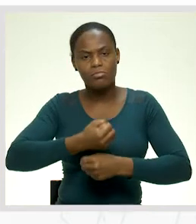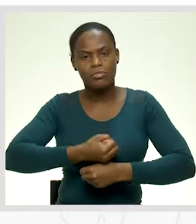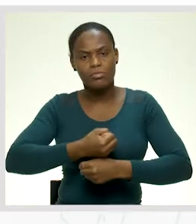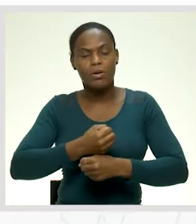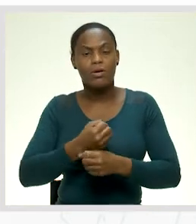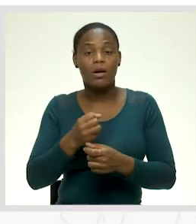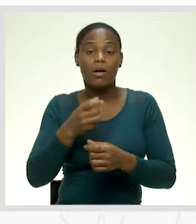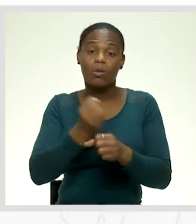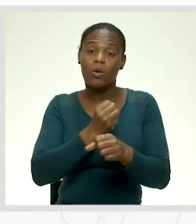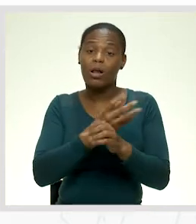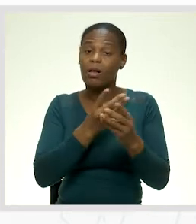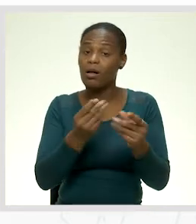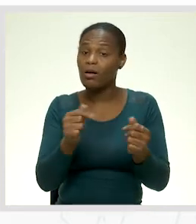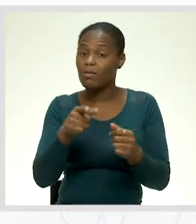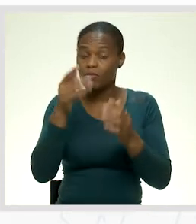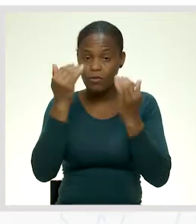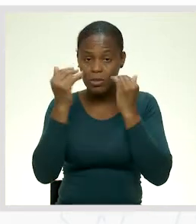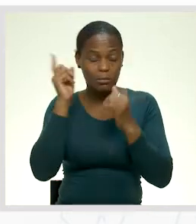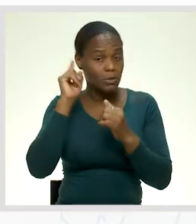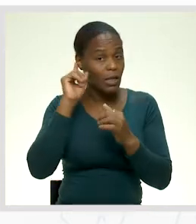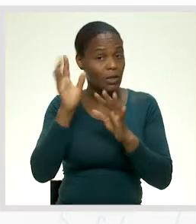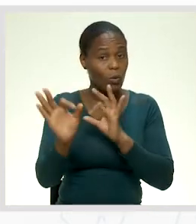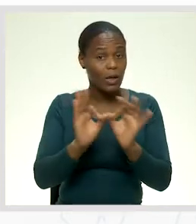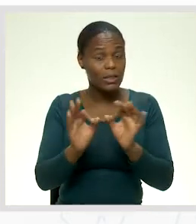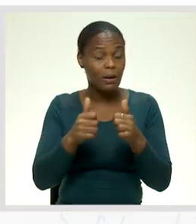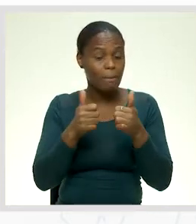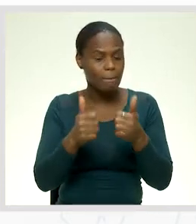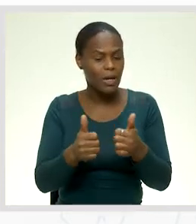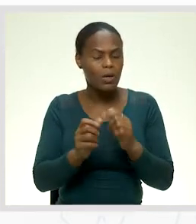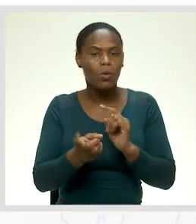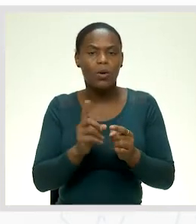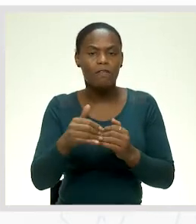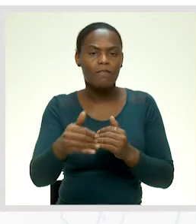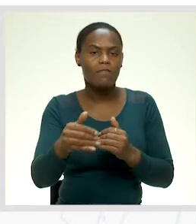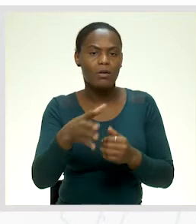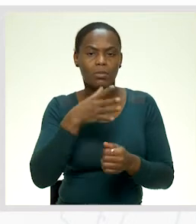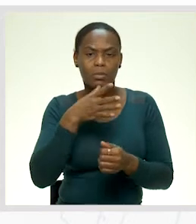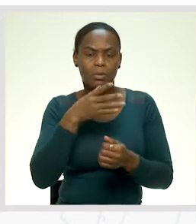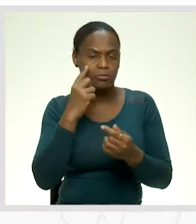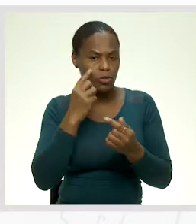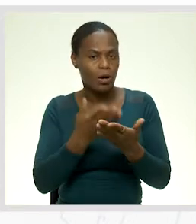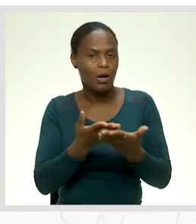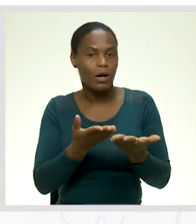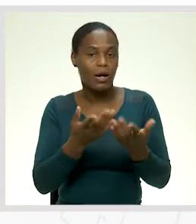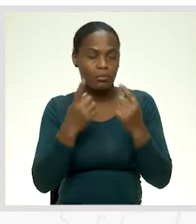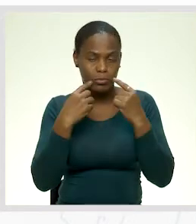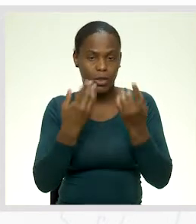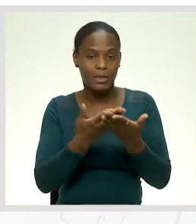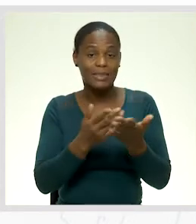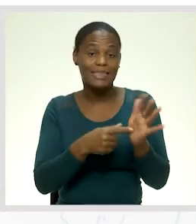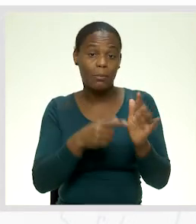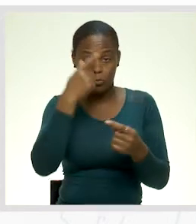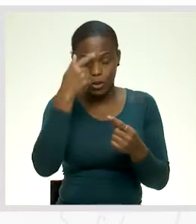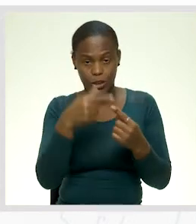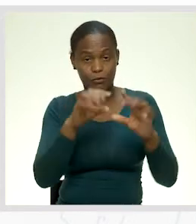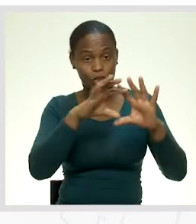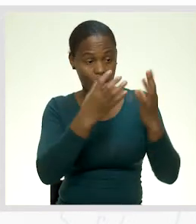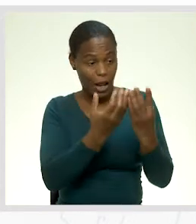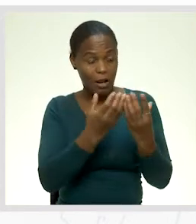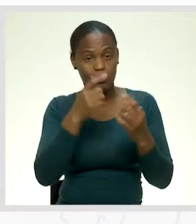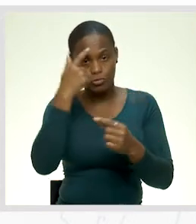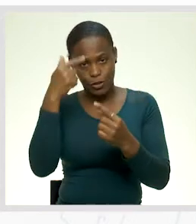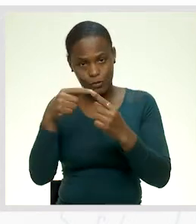Uma dica importante é organizar muito bem o que se vai apresentar. Por exemplo, objetivos gerais específicos,